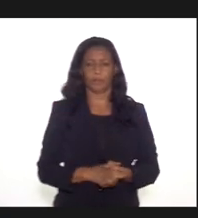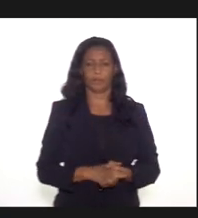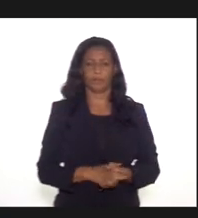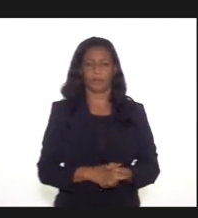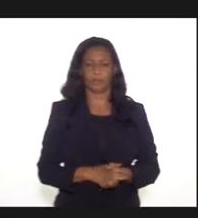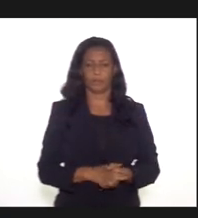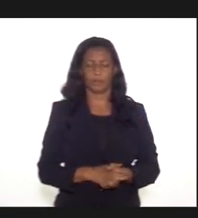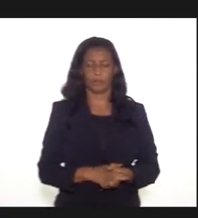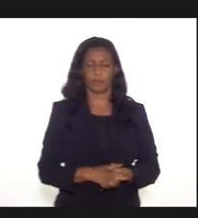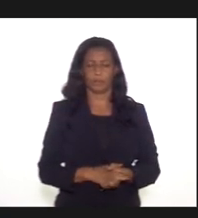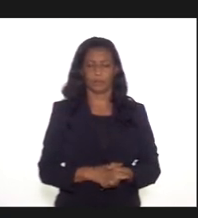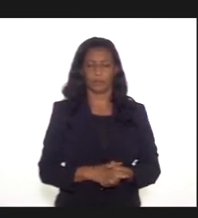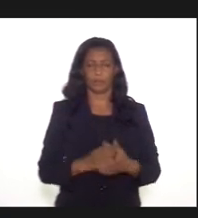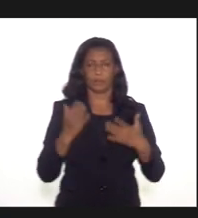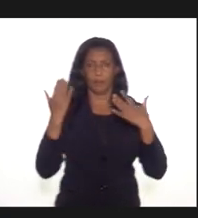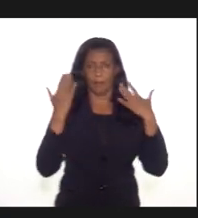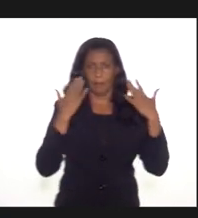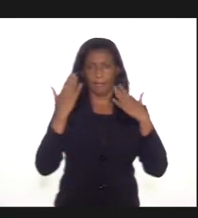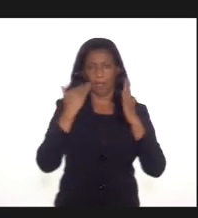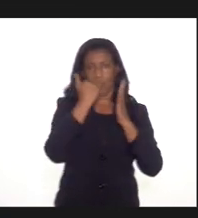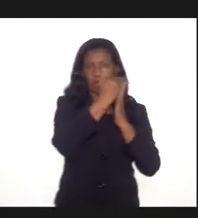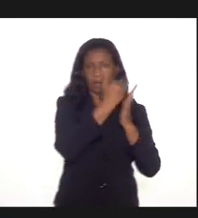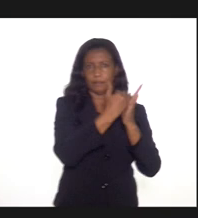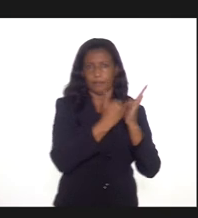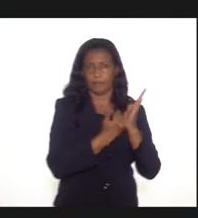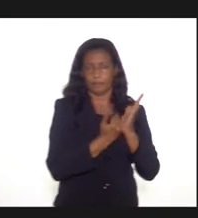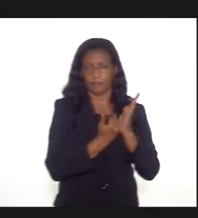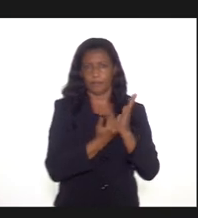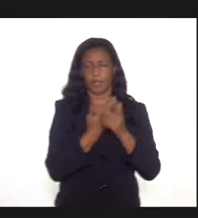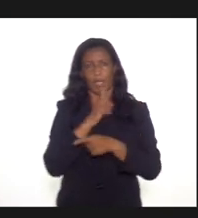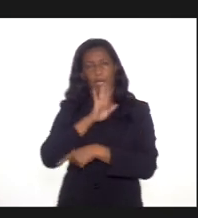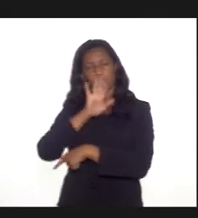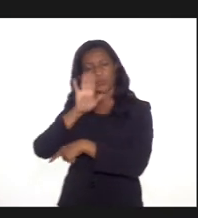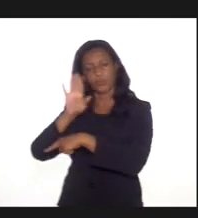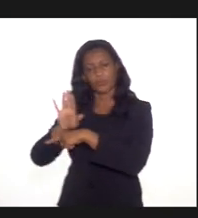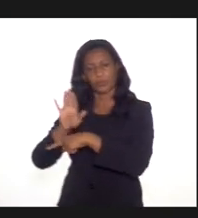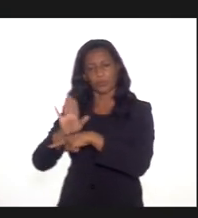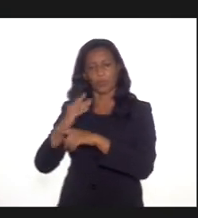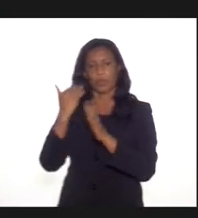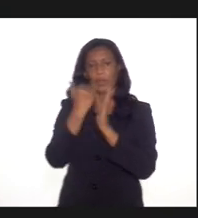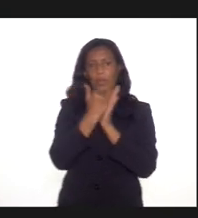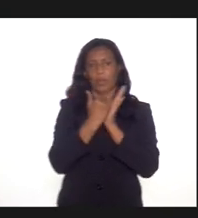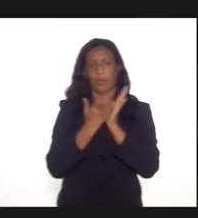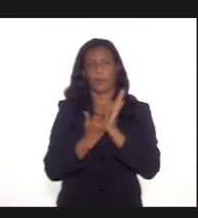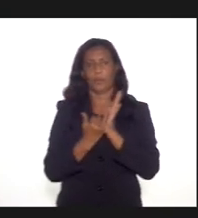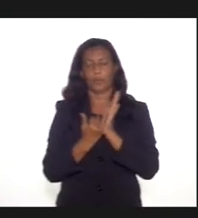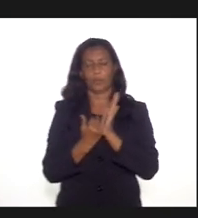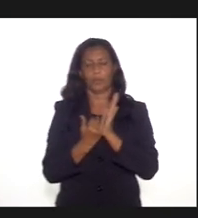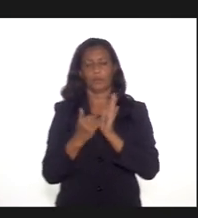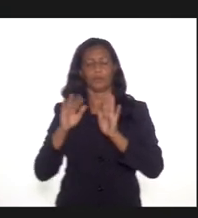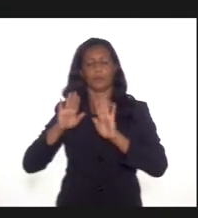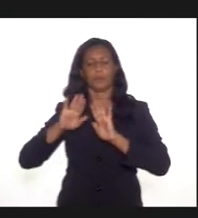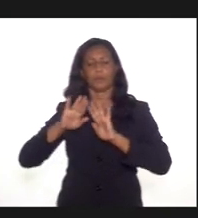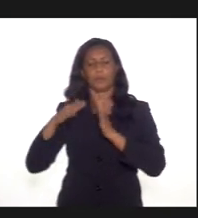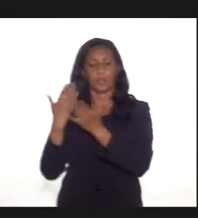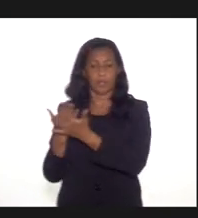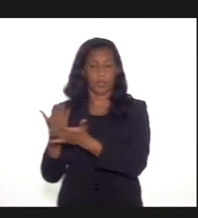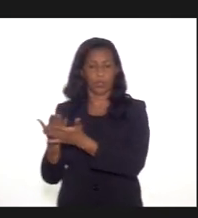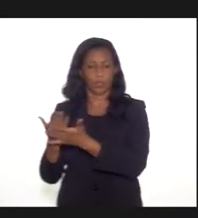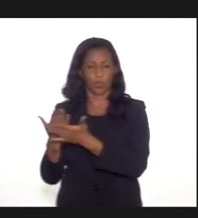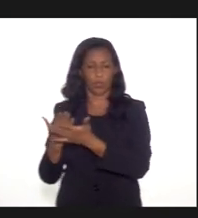Exª fez em relação àquele projeto em defesa do programa das escolas lá,